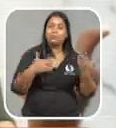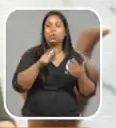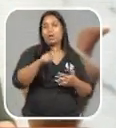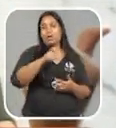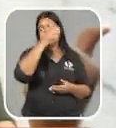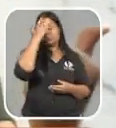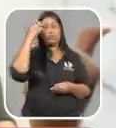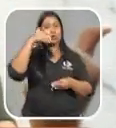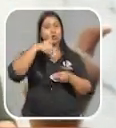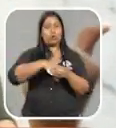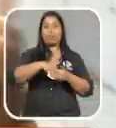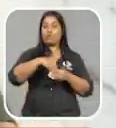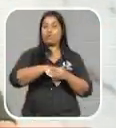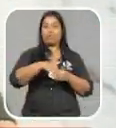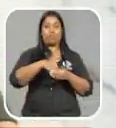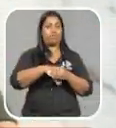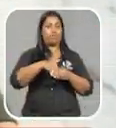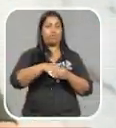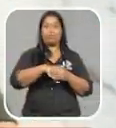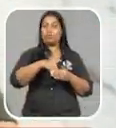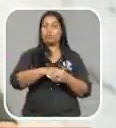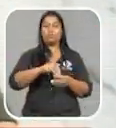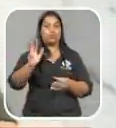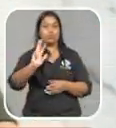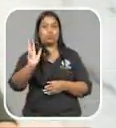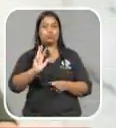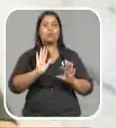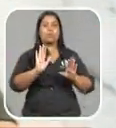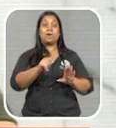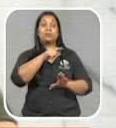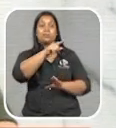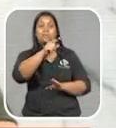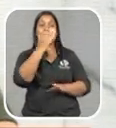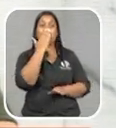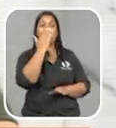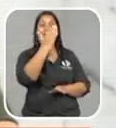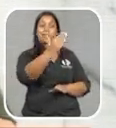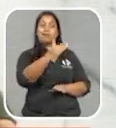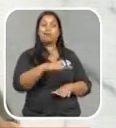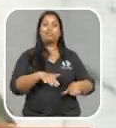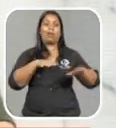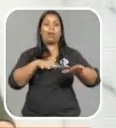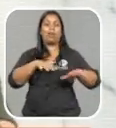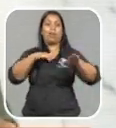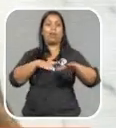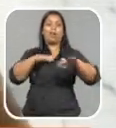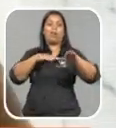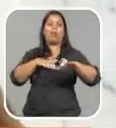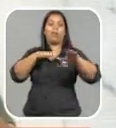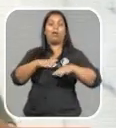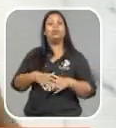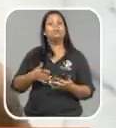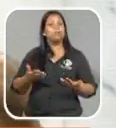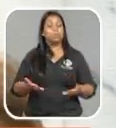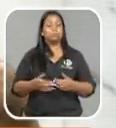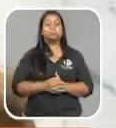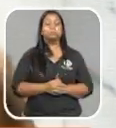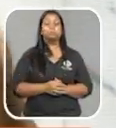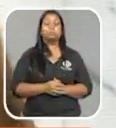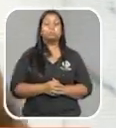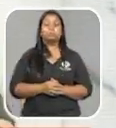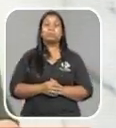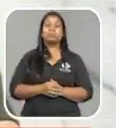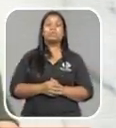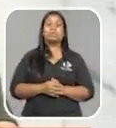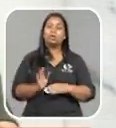quartel, né, que contribua, né, na energia, na participação e